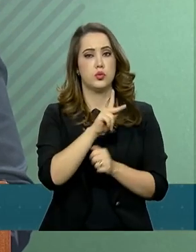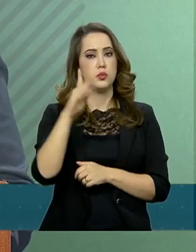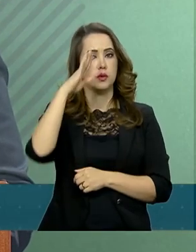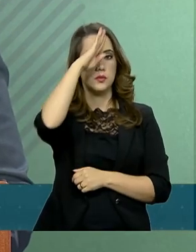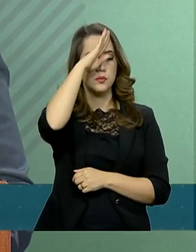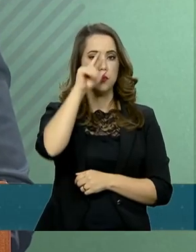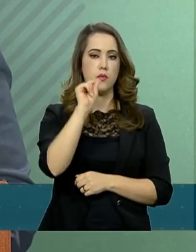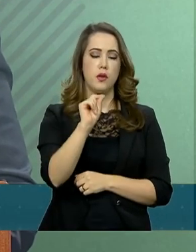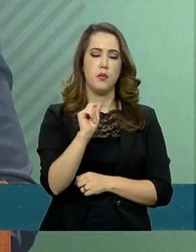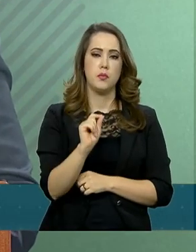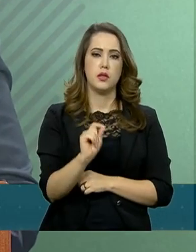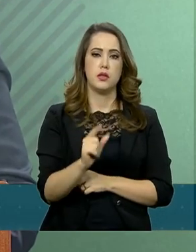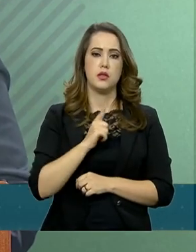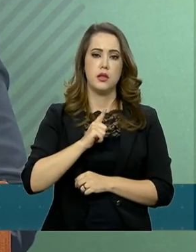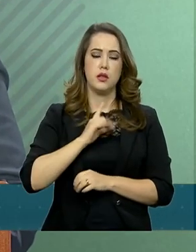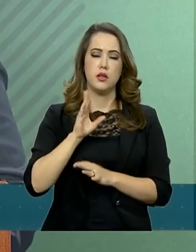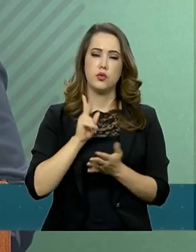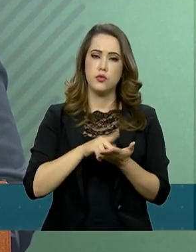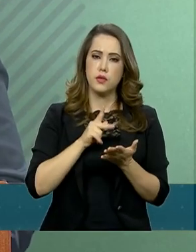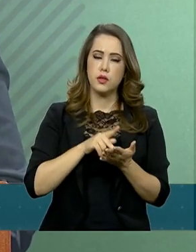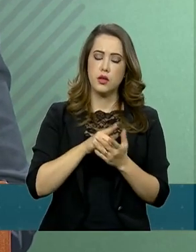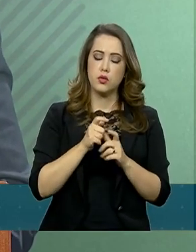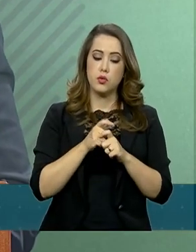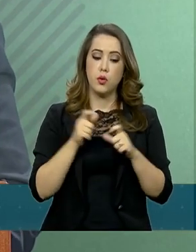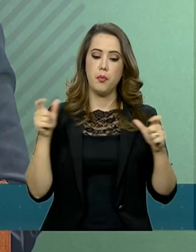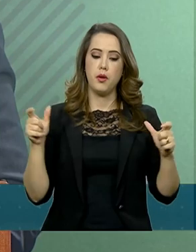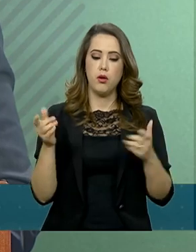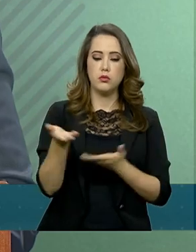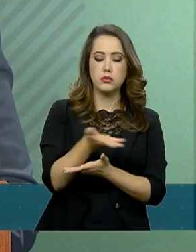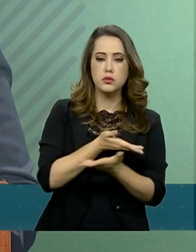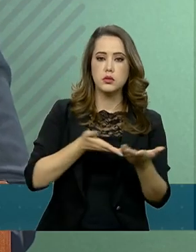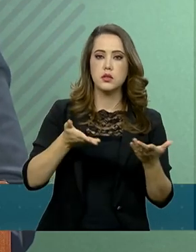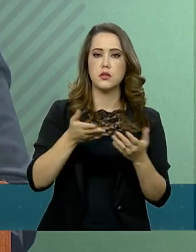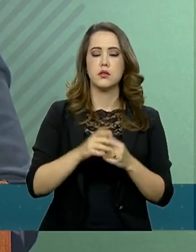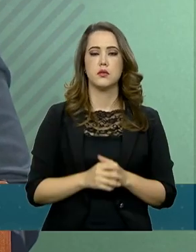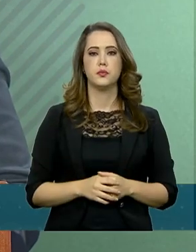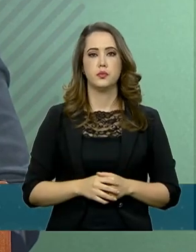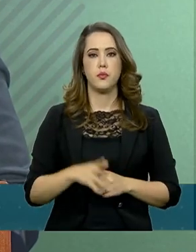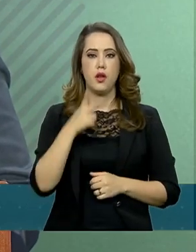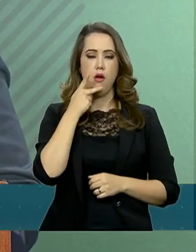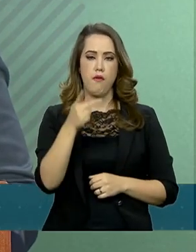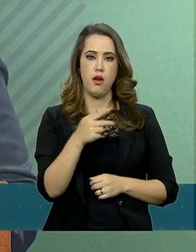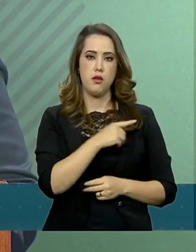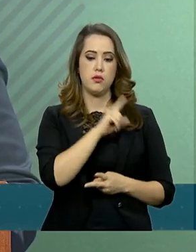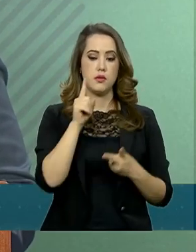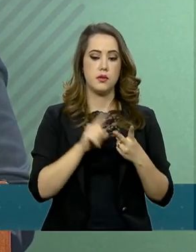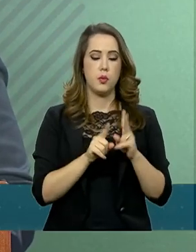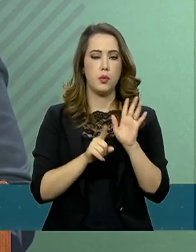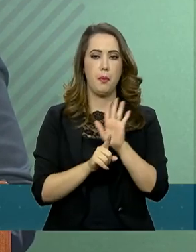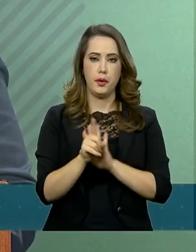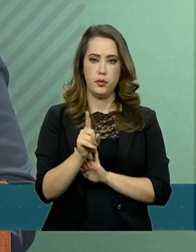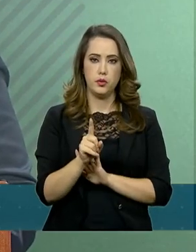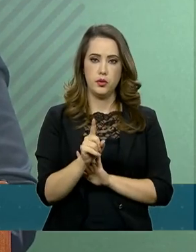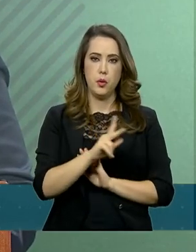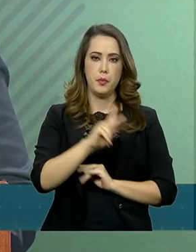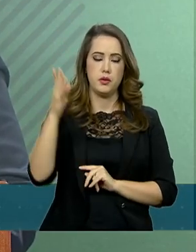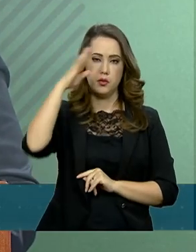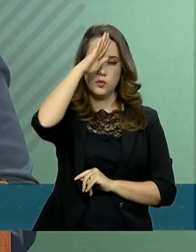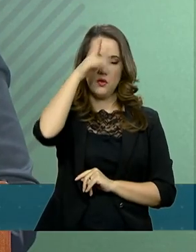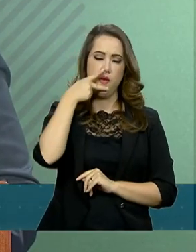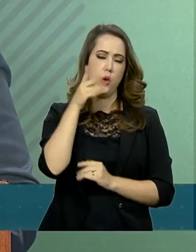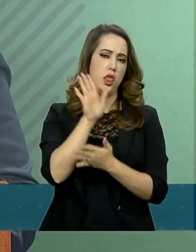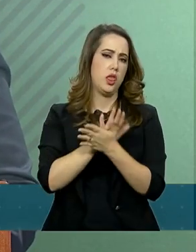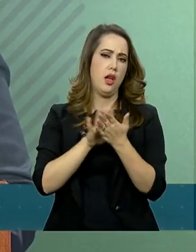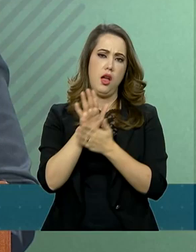a fim de que haja de fato uma maior interação com relação a sua segunda pergunta o presidente não me adiantou